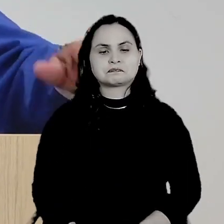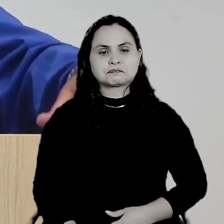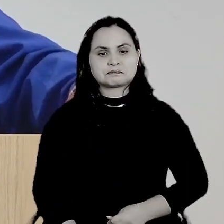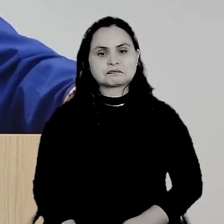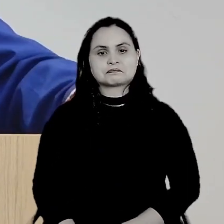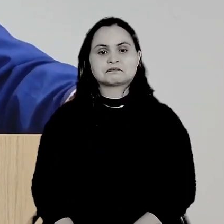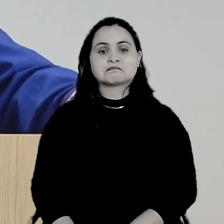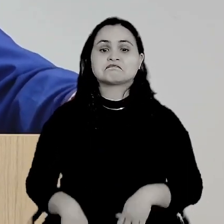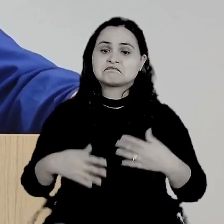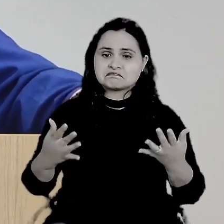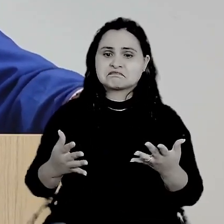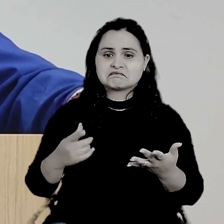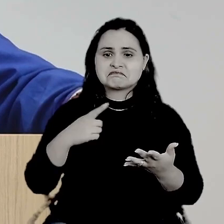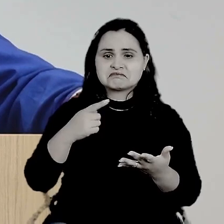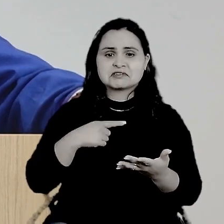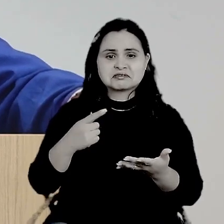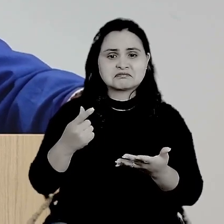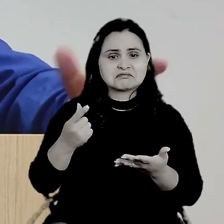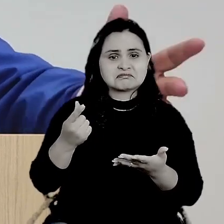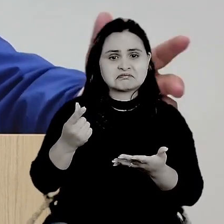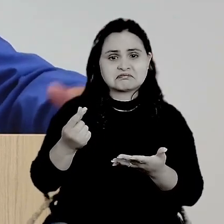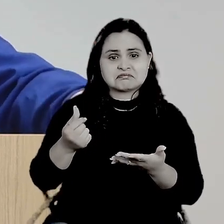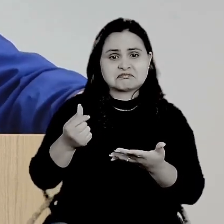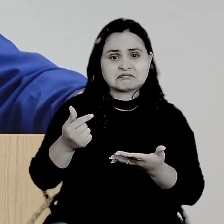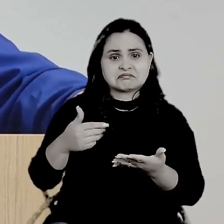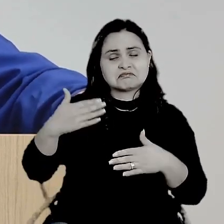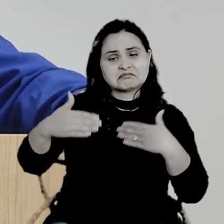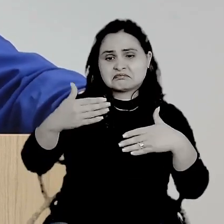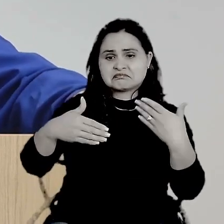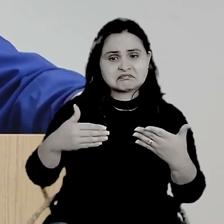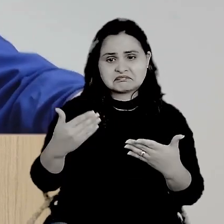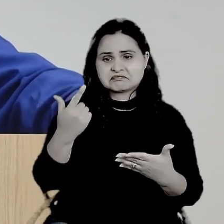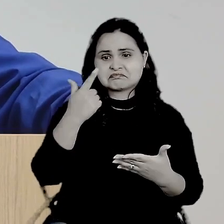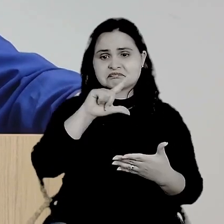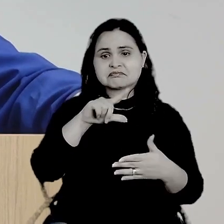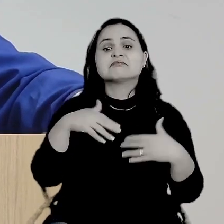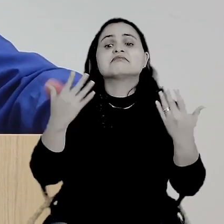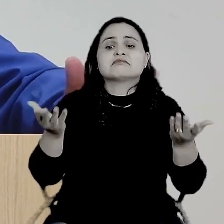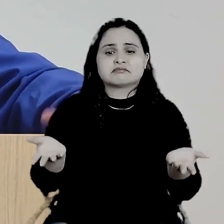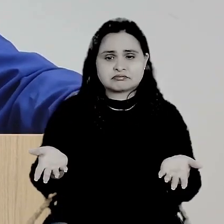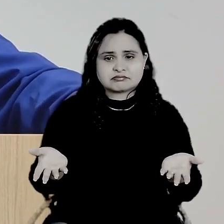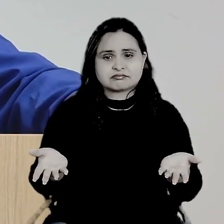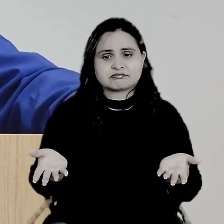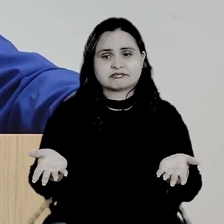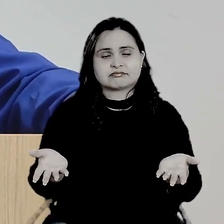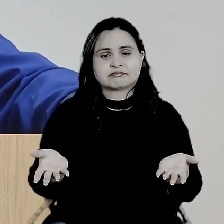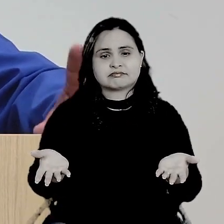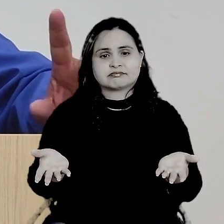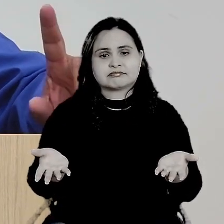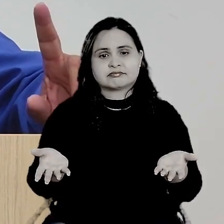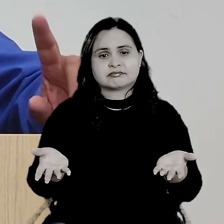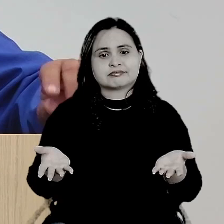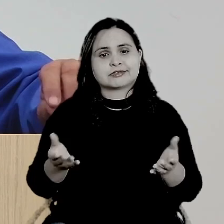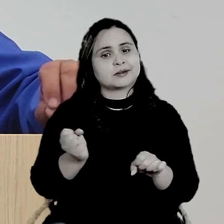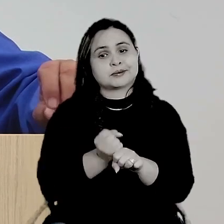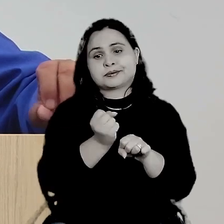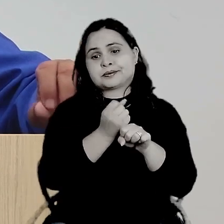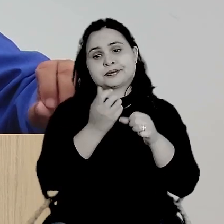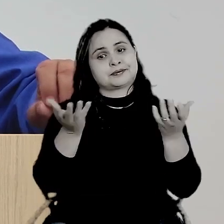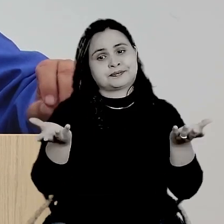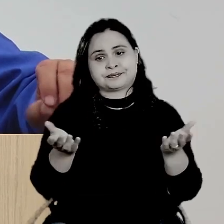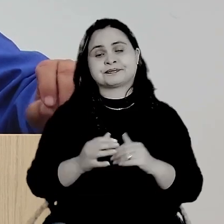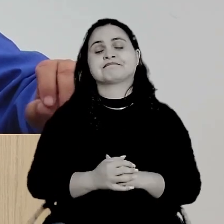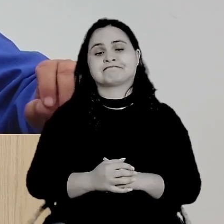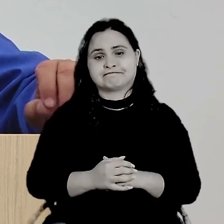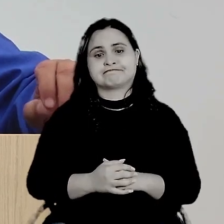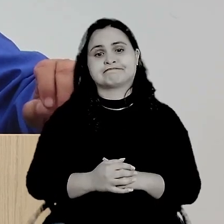preço bagatela, leva, e aí é o que acontece. Uma obra desse tipo. Mais um agravo que